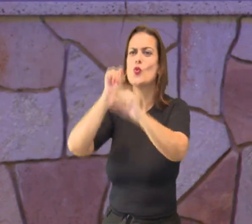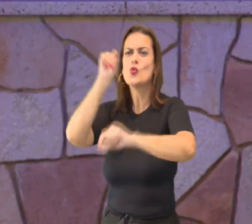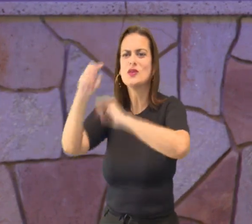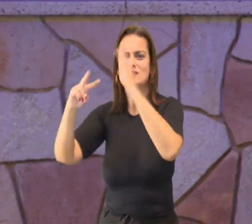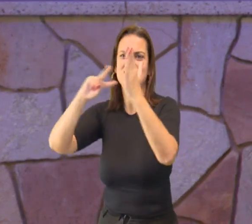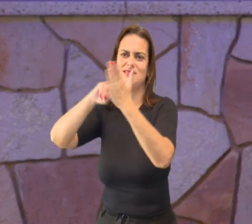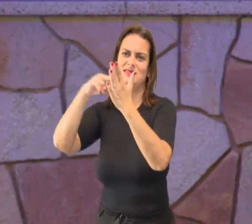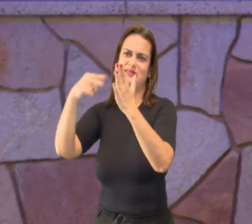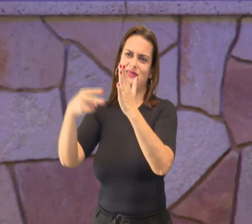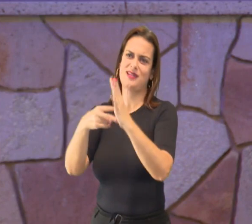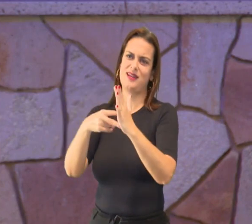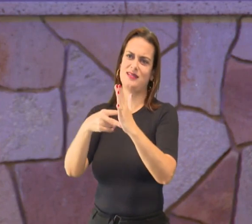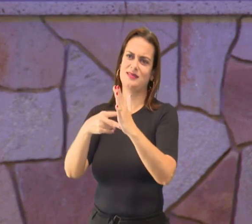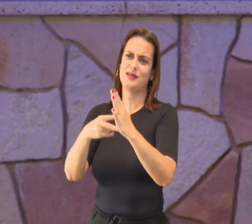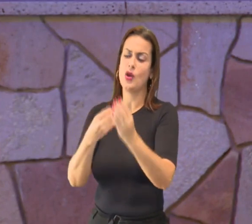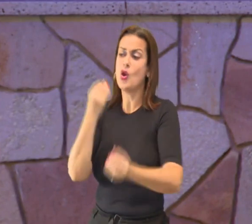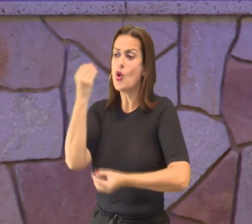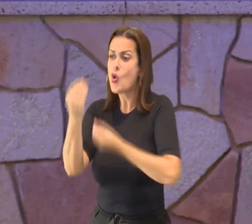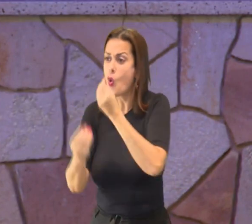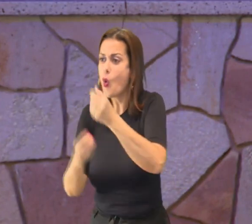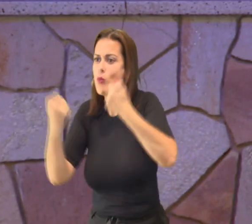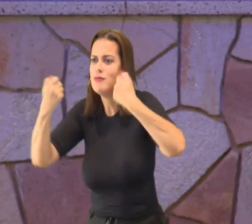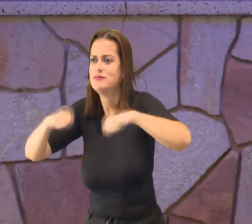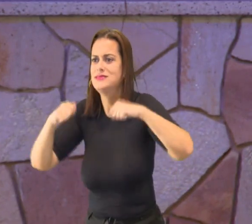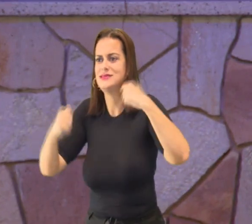significava para eles, como eles deveriam agir.